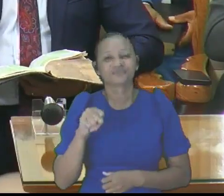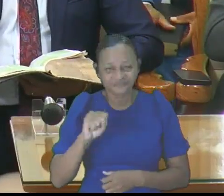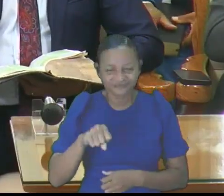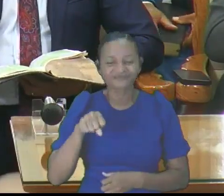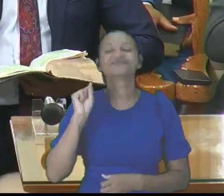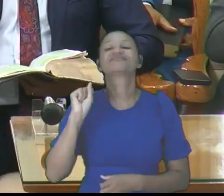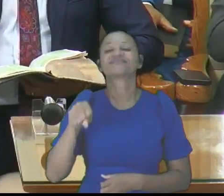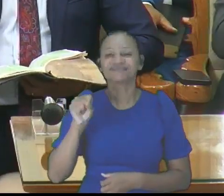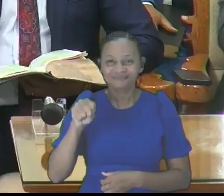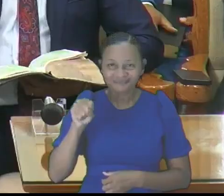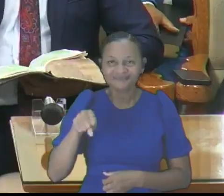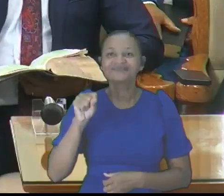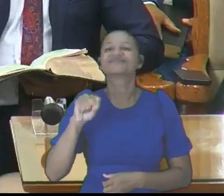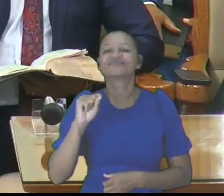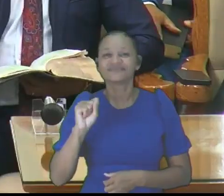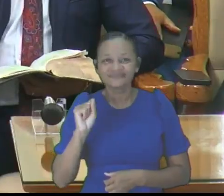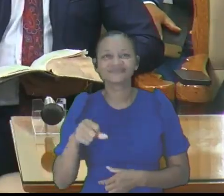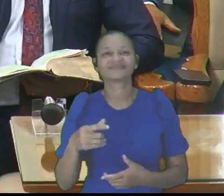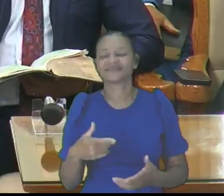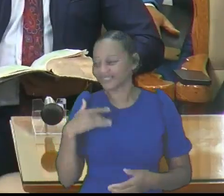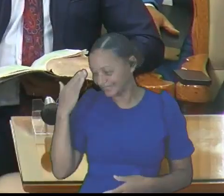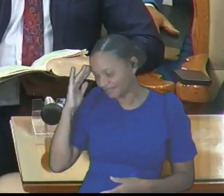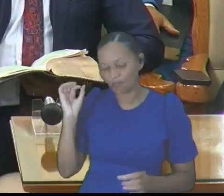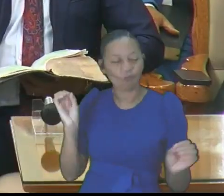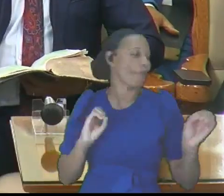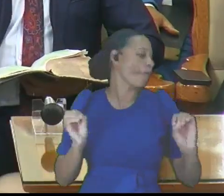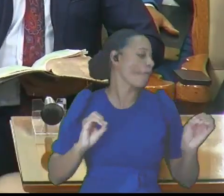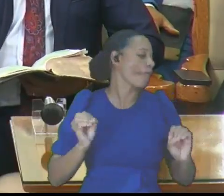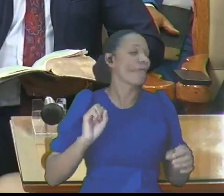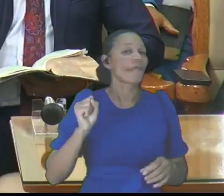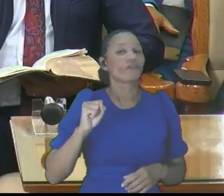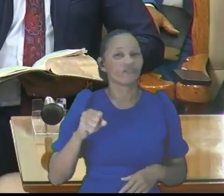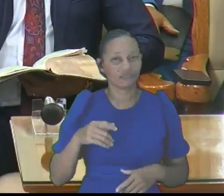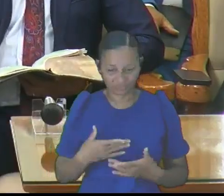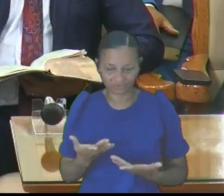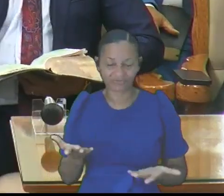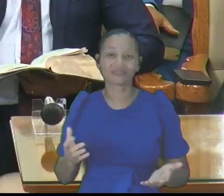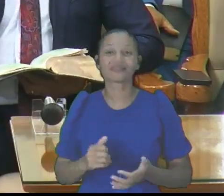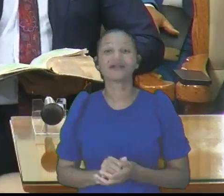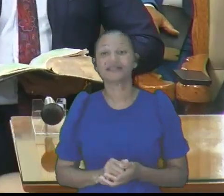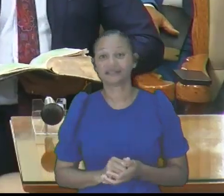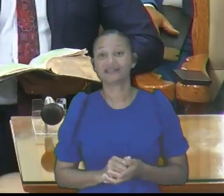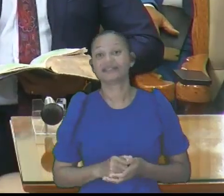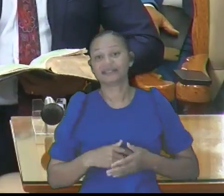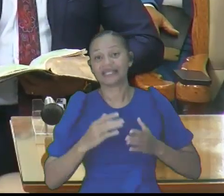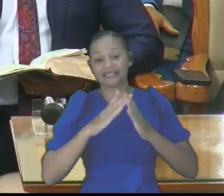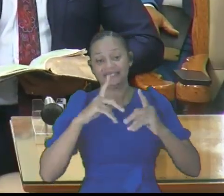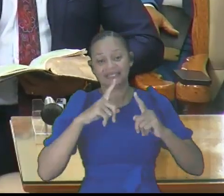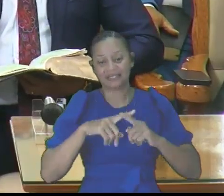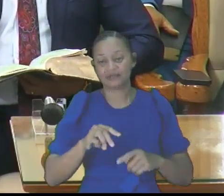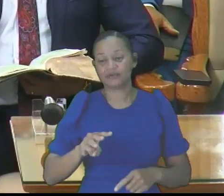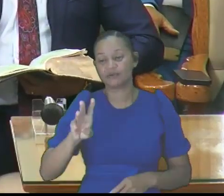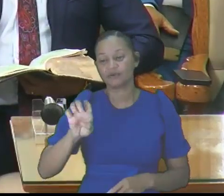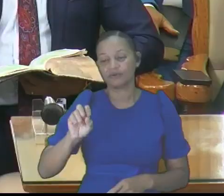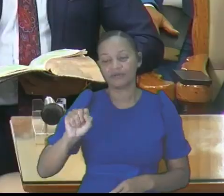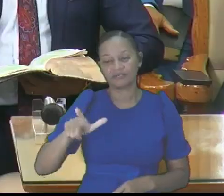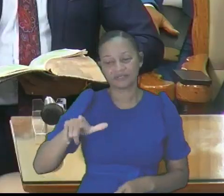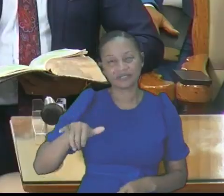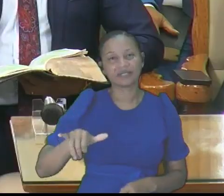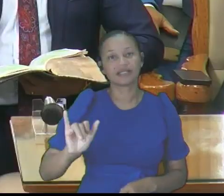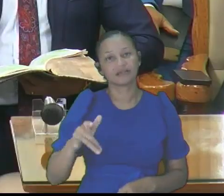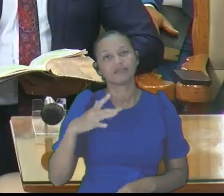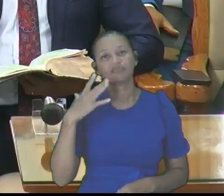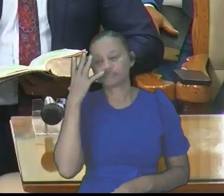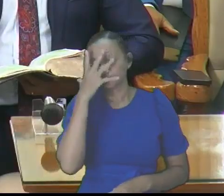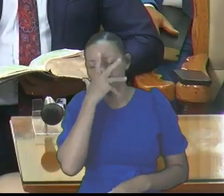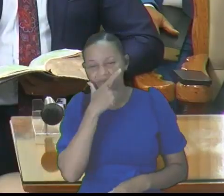glória a Jesus. Lá em Londres, na capela de Wesley. Achei bonito o culto, me alegrei, chorei numa santa